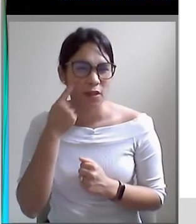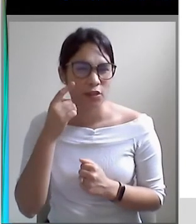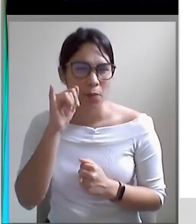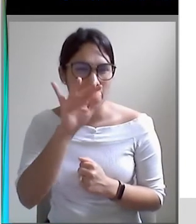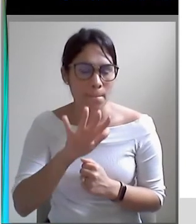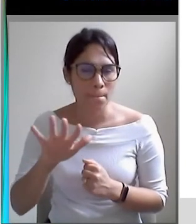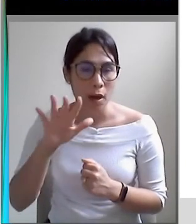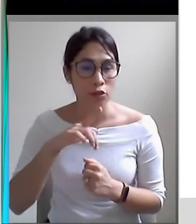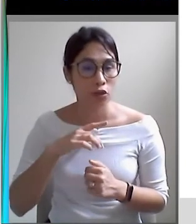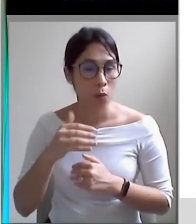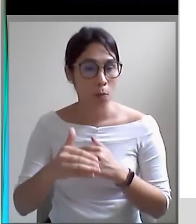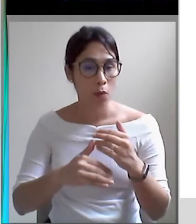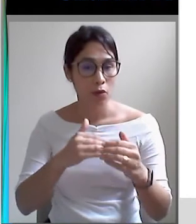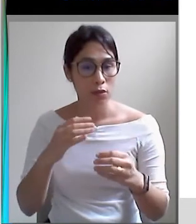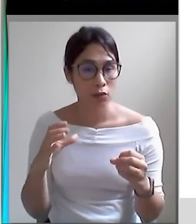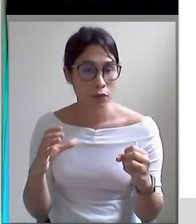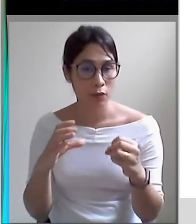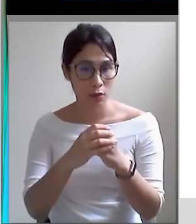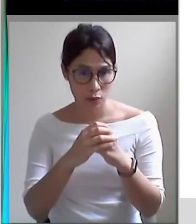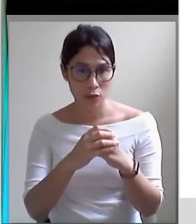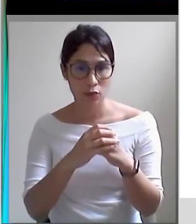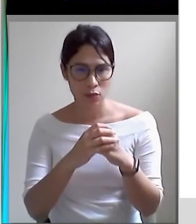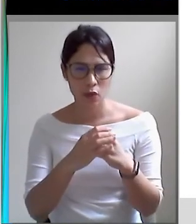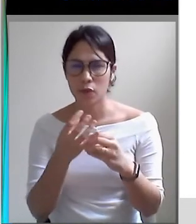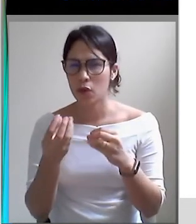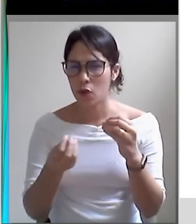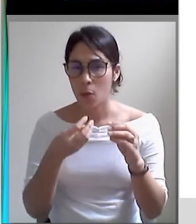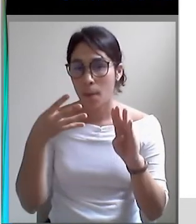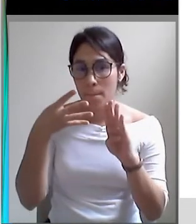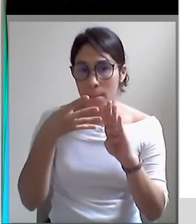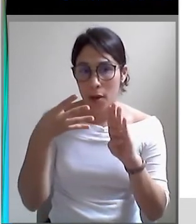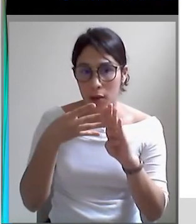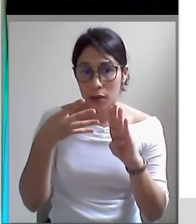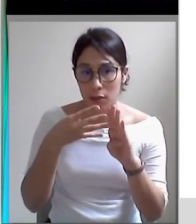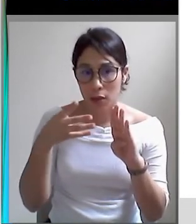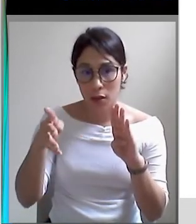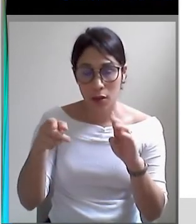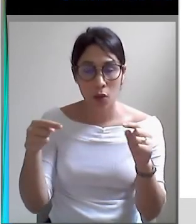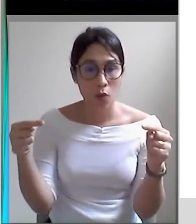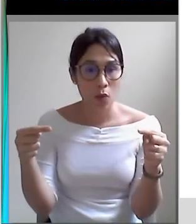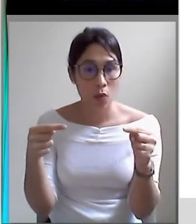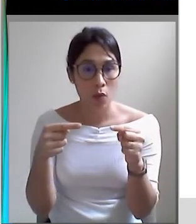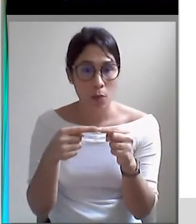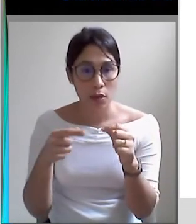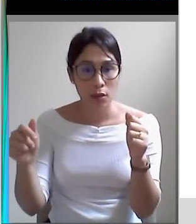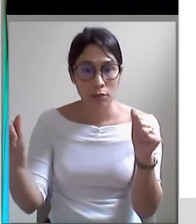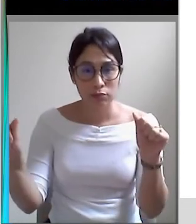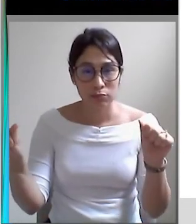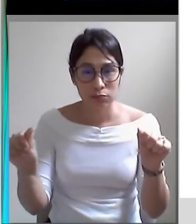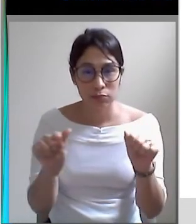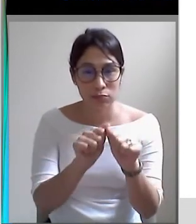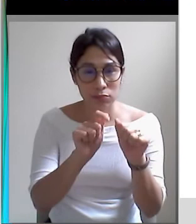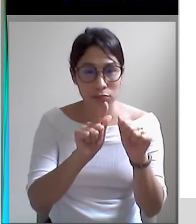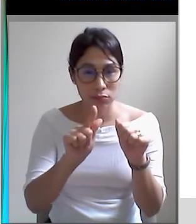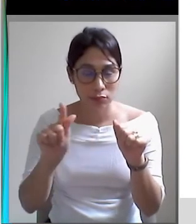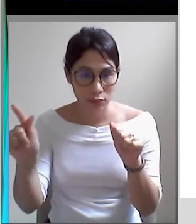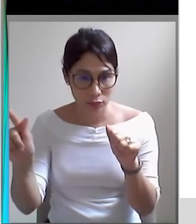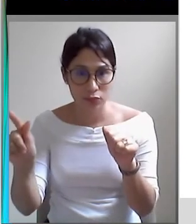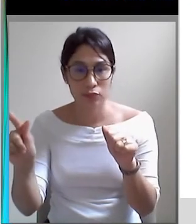Nesta imagem, observamos o processo de fagocitose, no qual o antígeno, por exemplo, uma